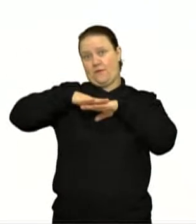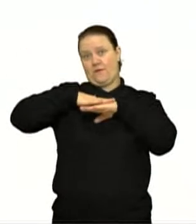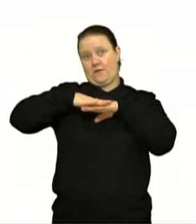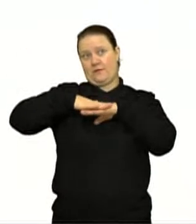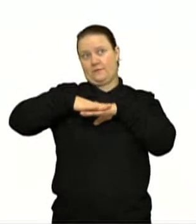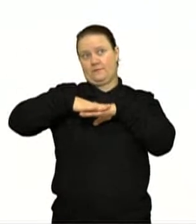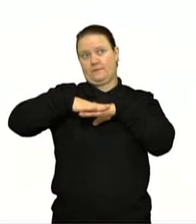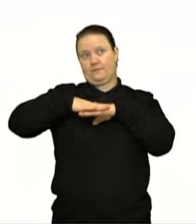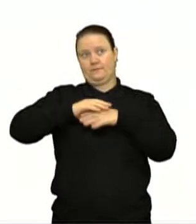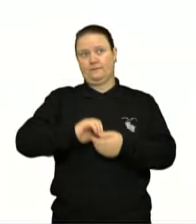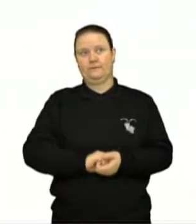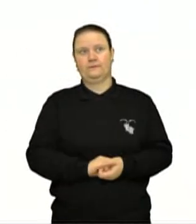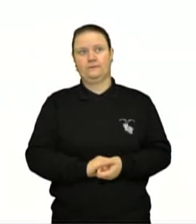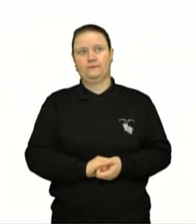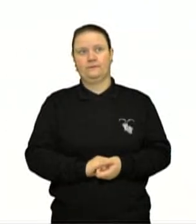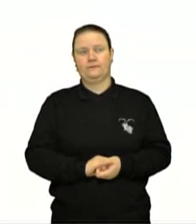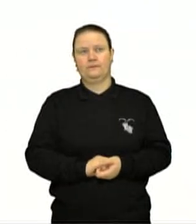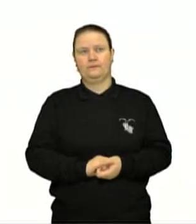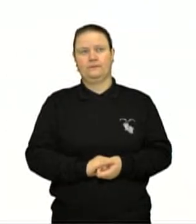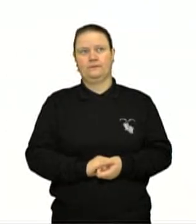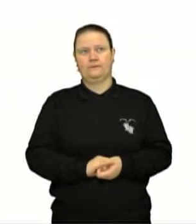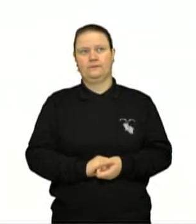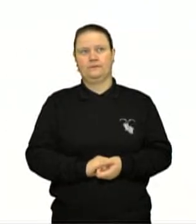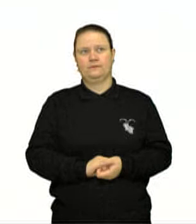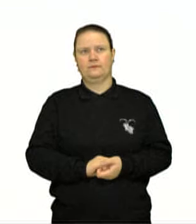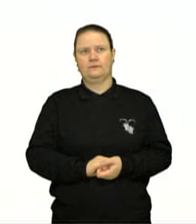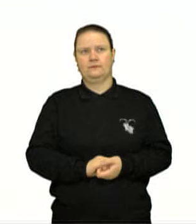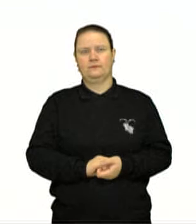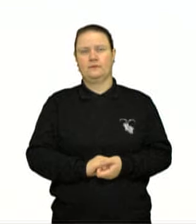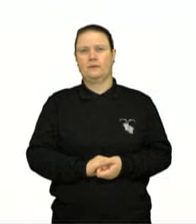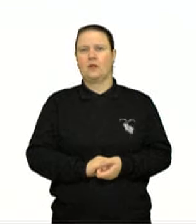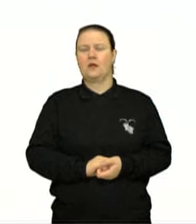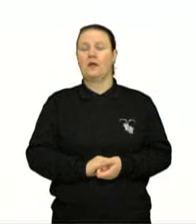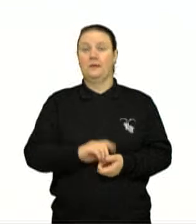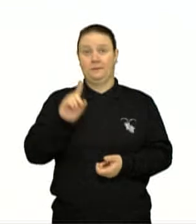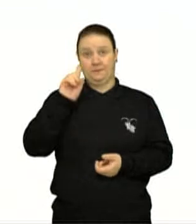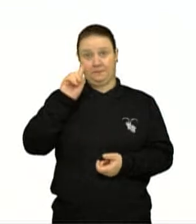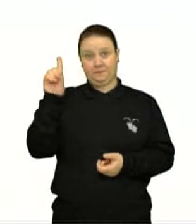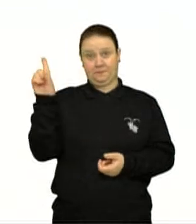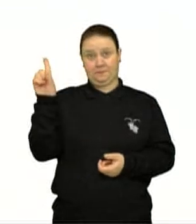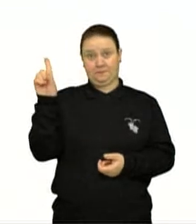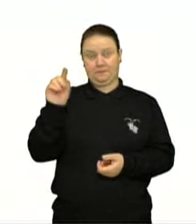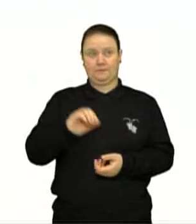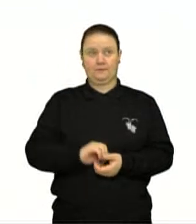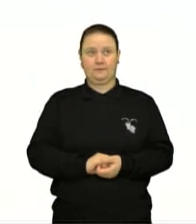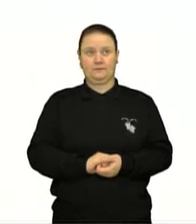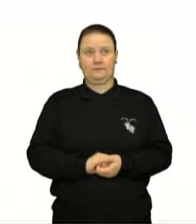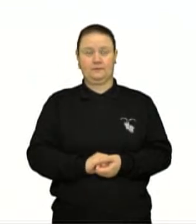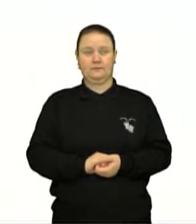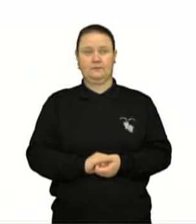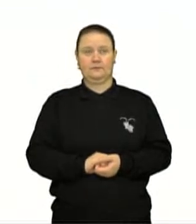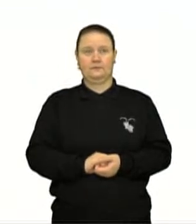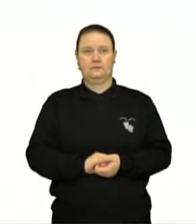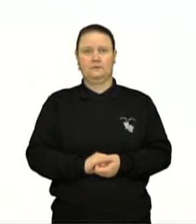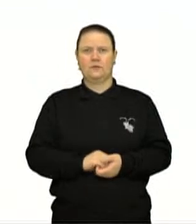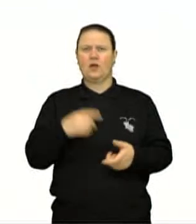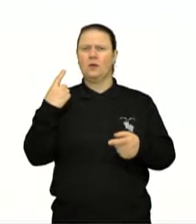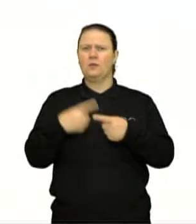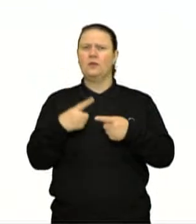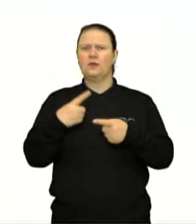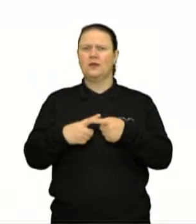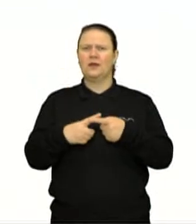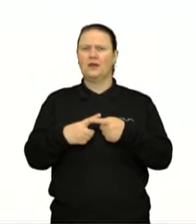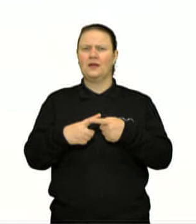bolo esquisito. Que grossa. Café em copa. Que louca. Por que será que deu